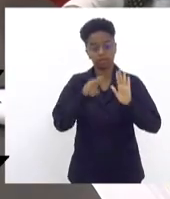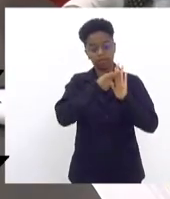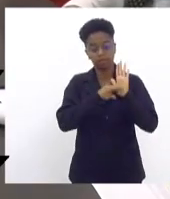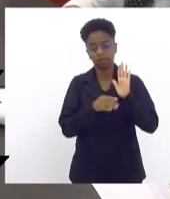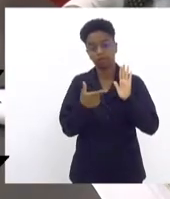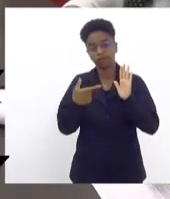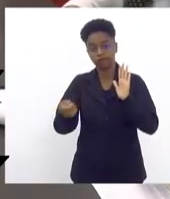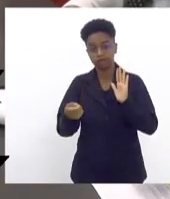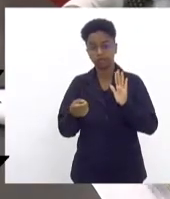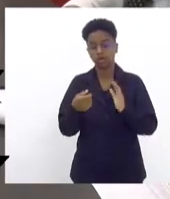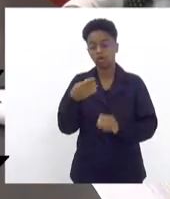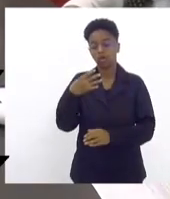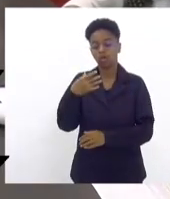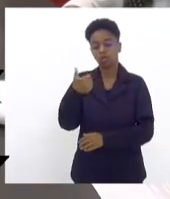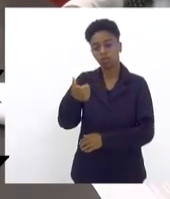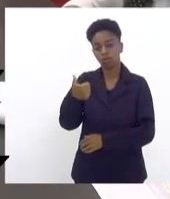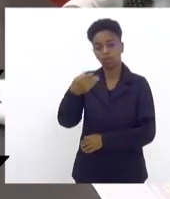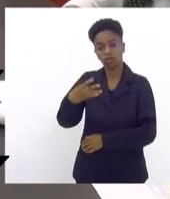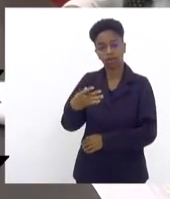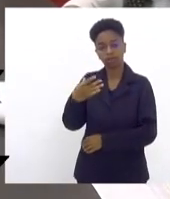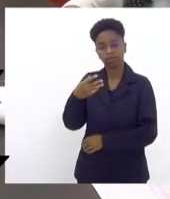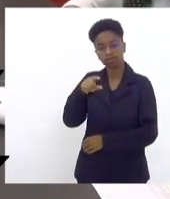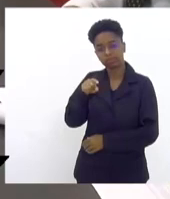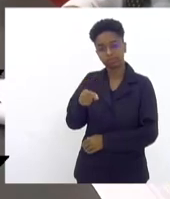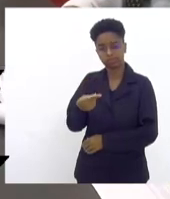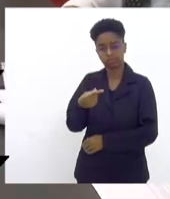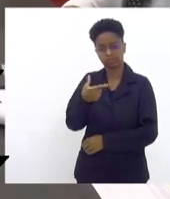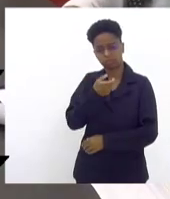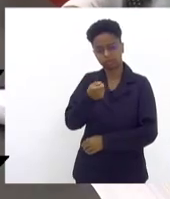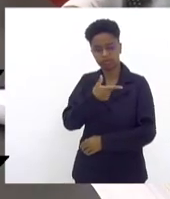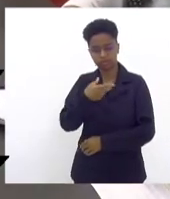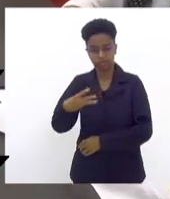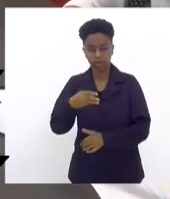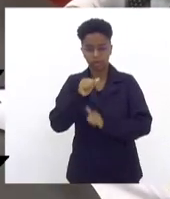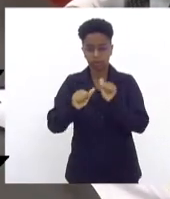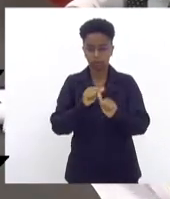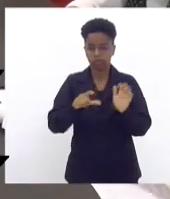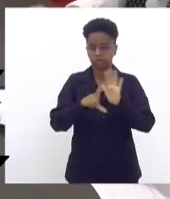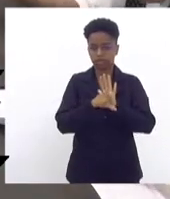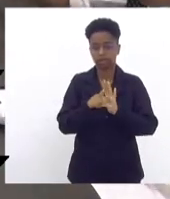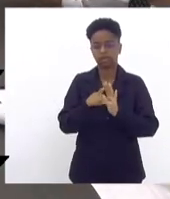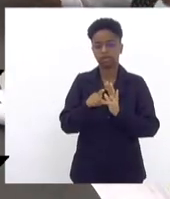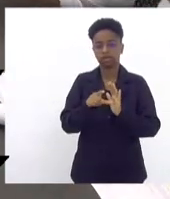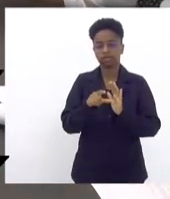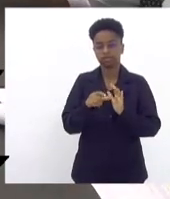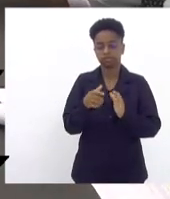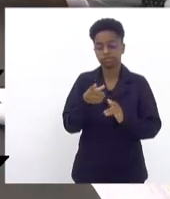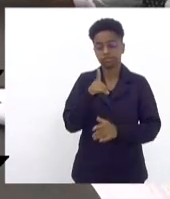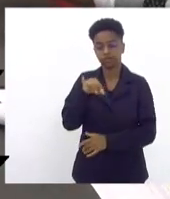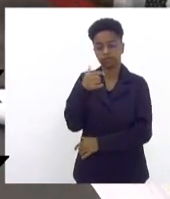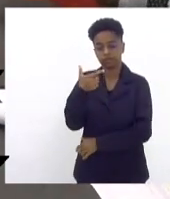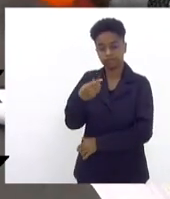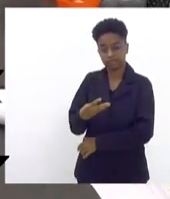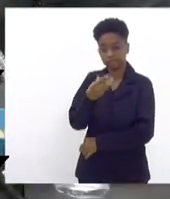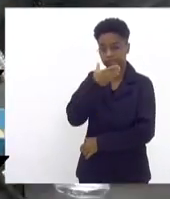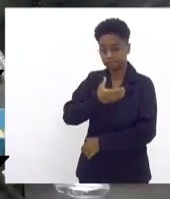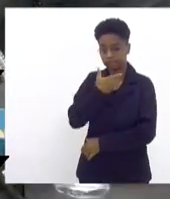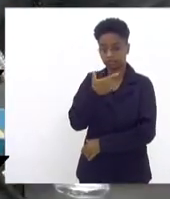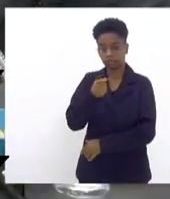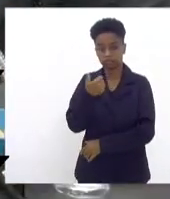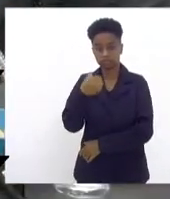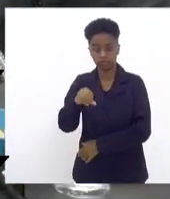lei 141 de 2023, de autoria do deputado Márcio Canella, que altera a lei 8.680, de 23 de dezembro de 19, e a